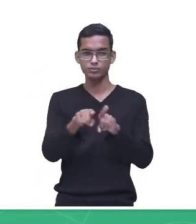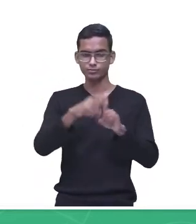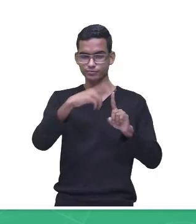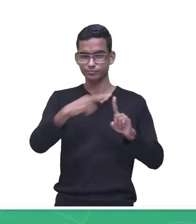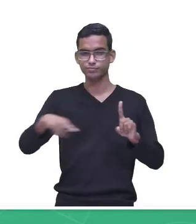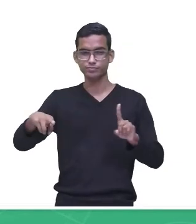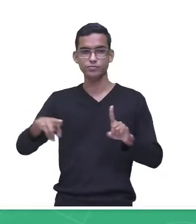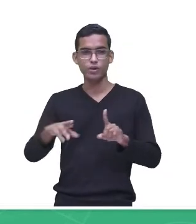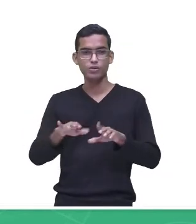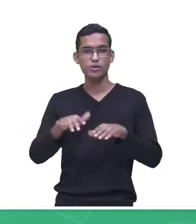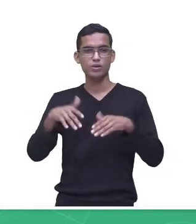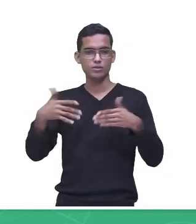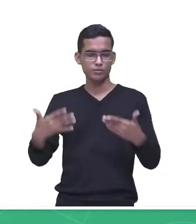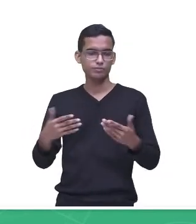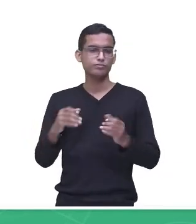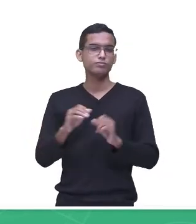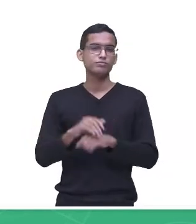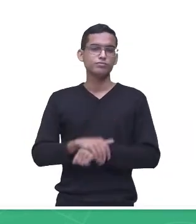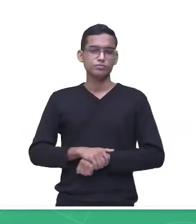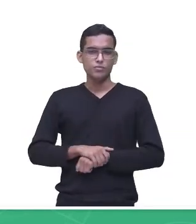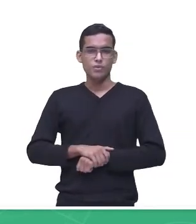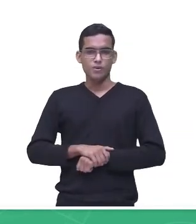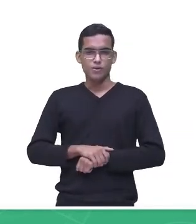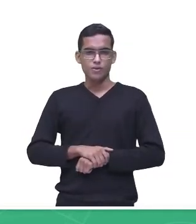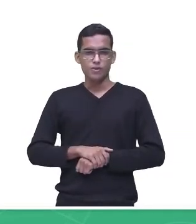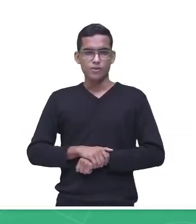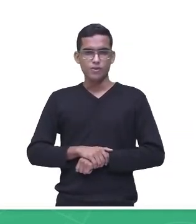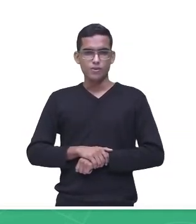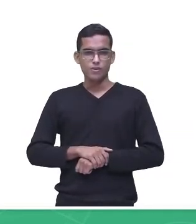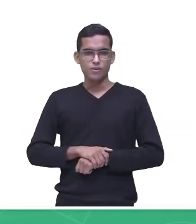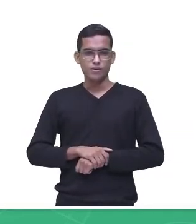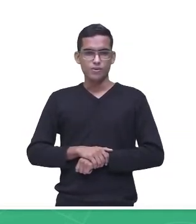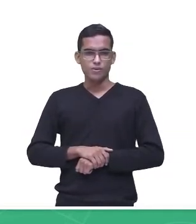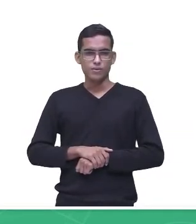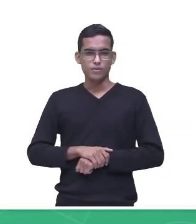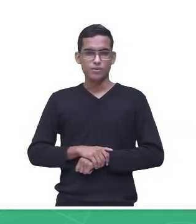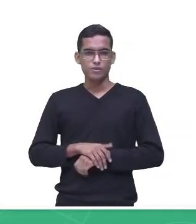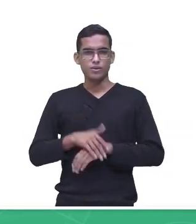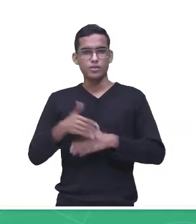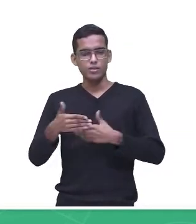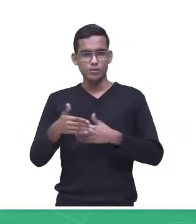também, perfeito? Então, essa eterna